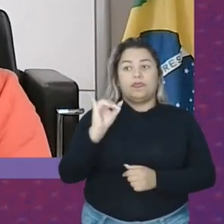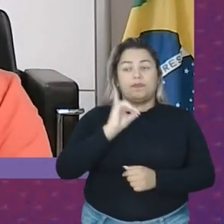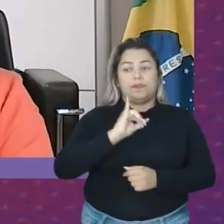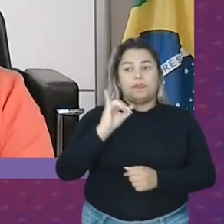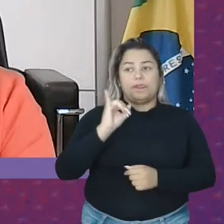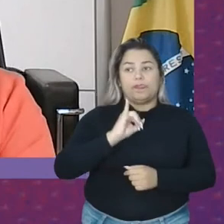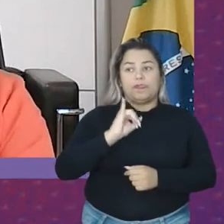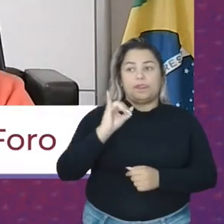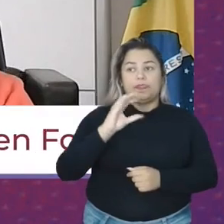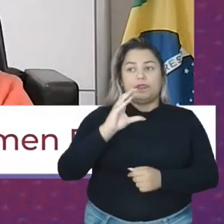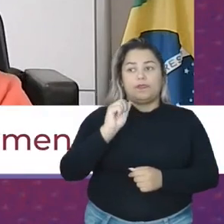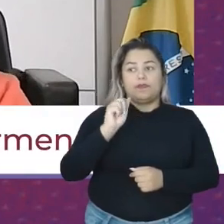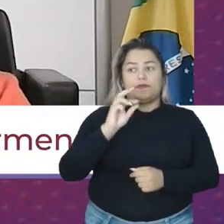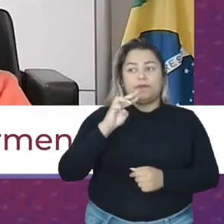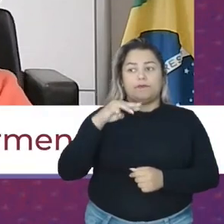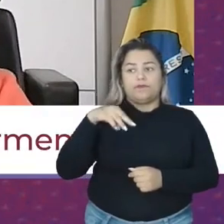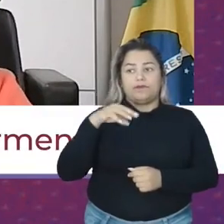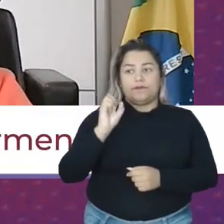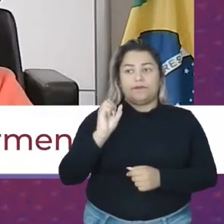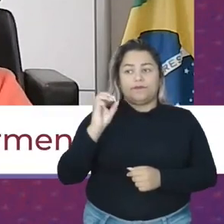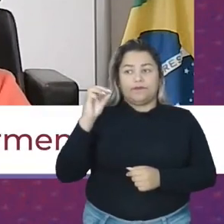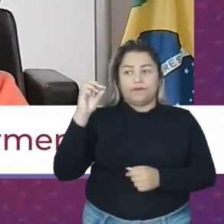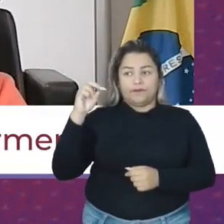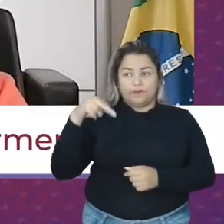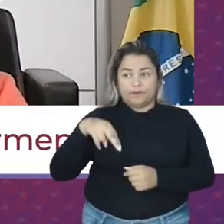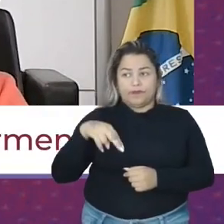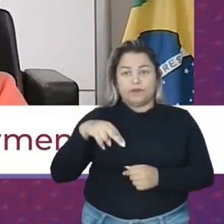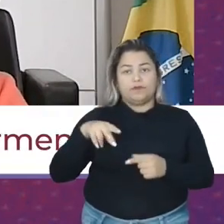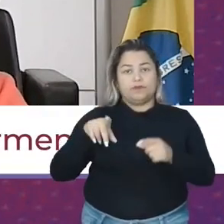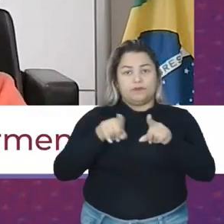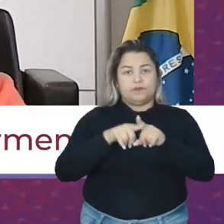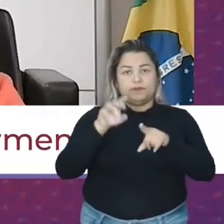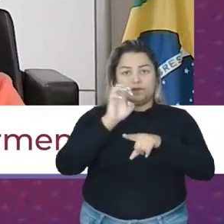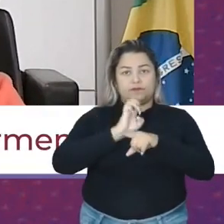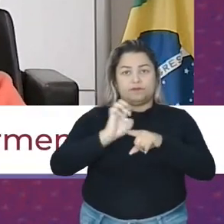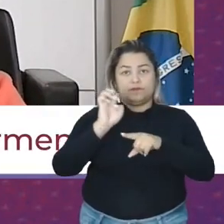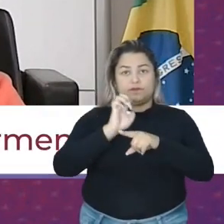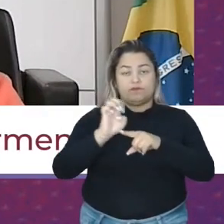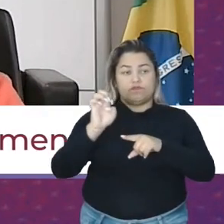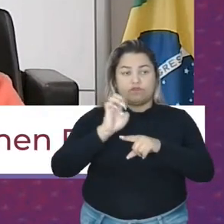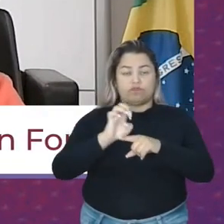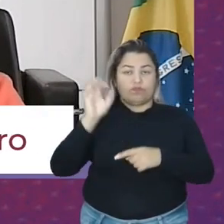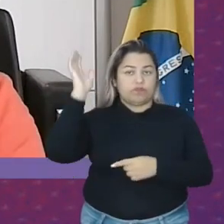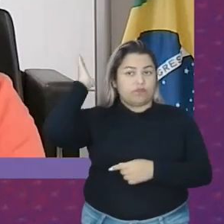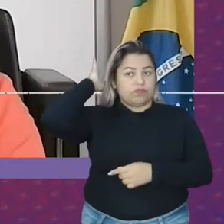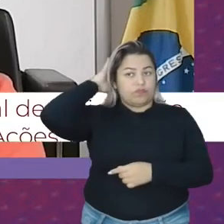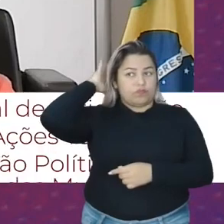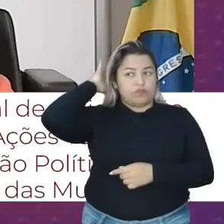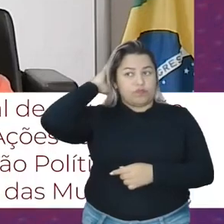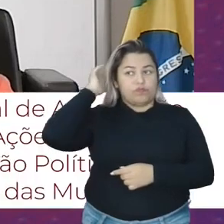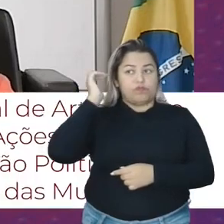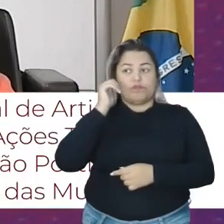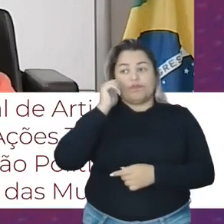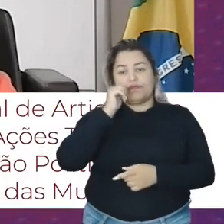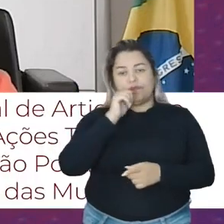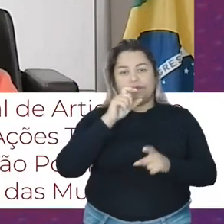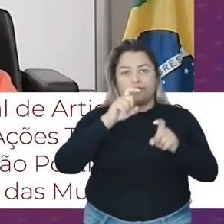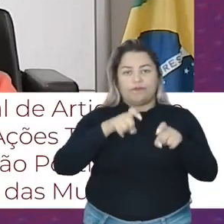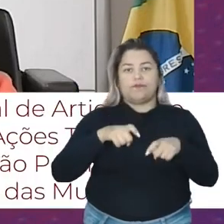Olá, eu sou Carmen Foro, sou do estado do Pará, sou agricultora